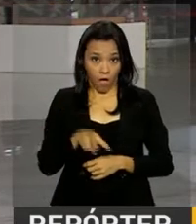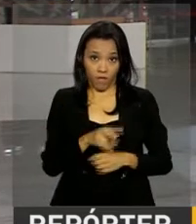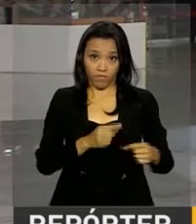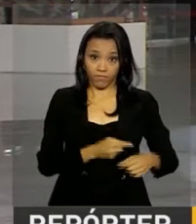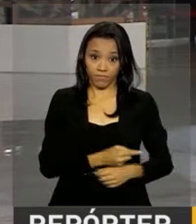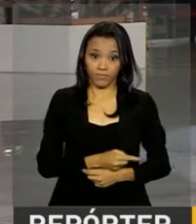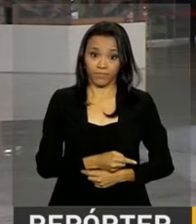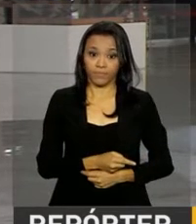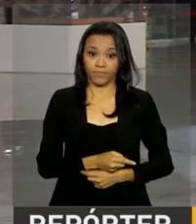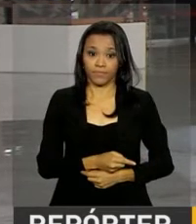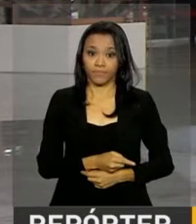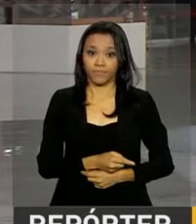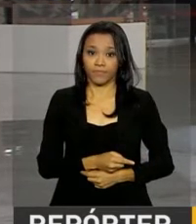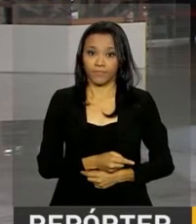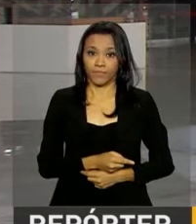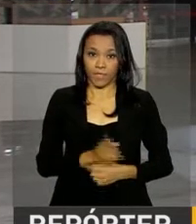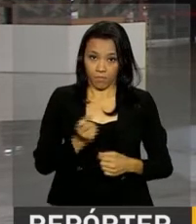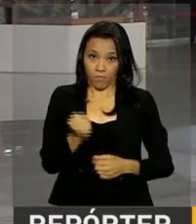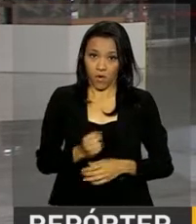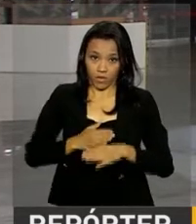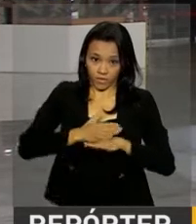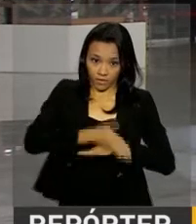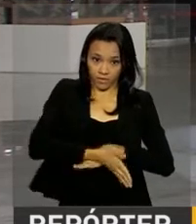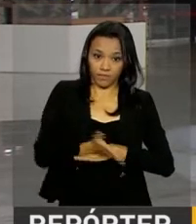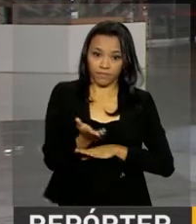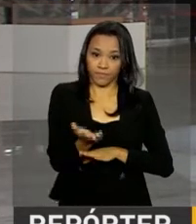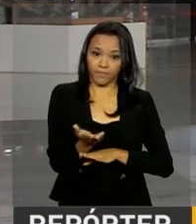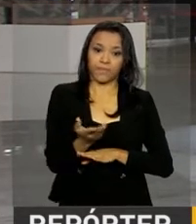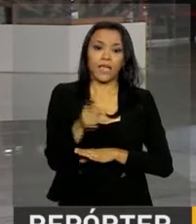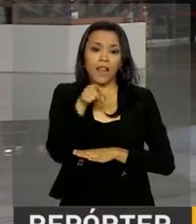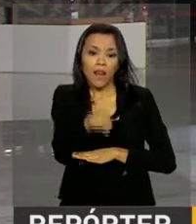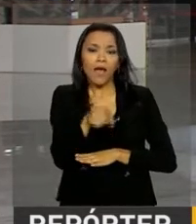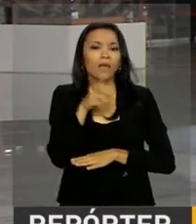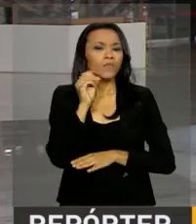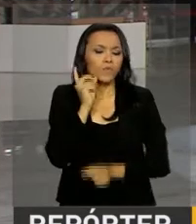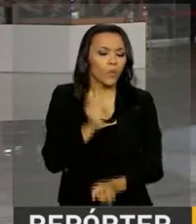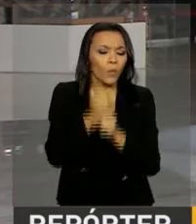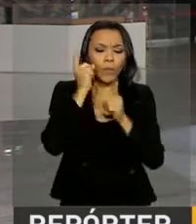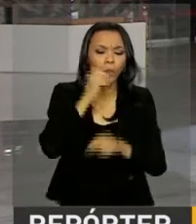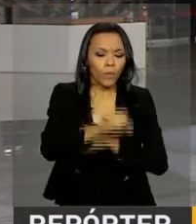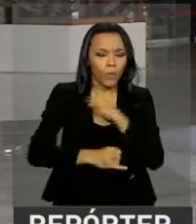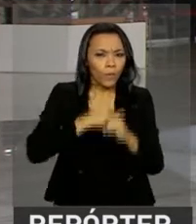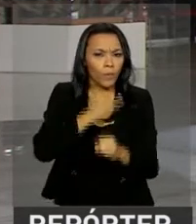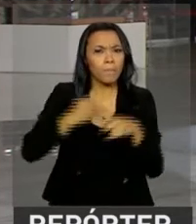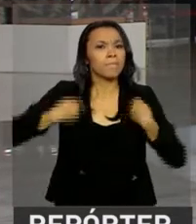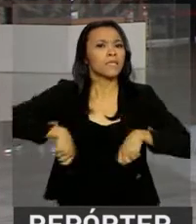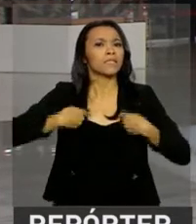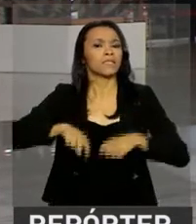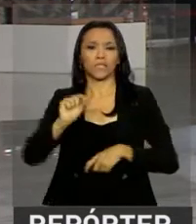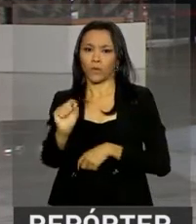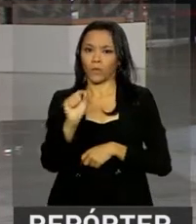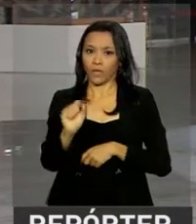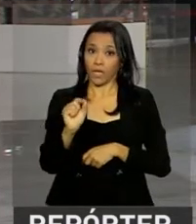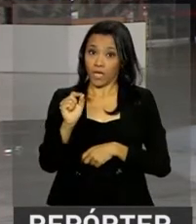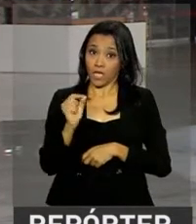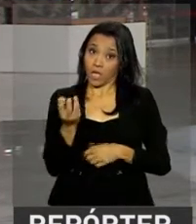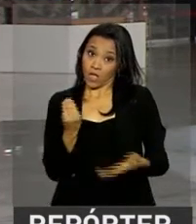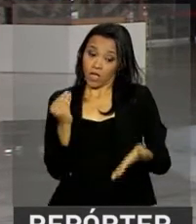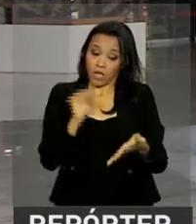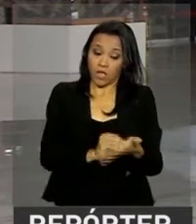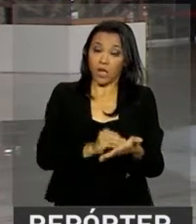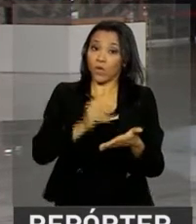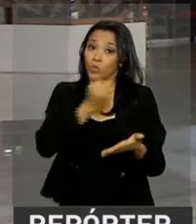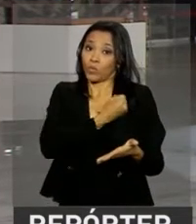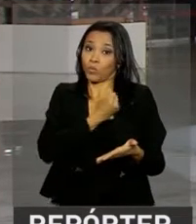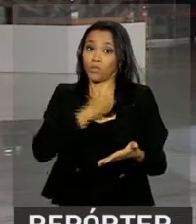enem.inep.gov.br barra participantes na página da internet será preciso é informar o número do